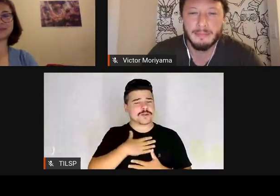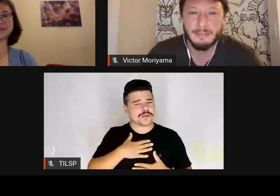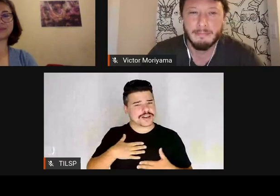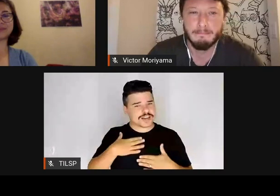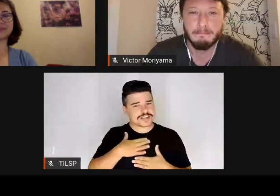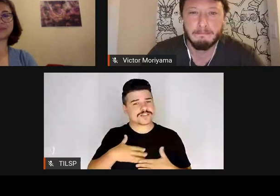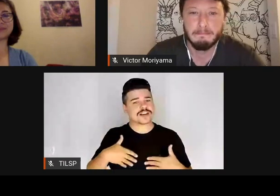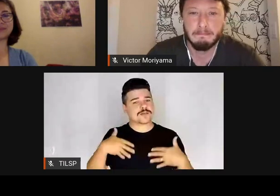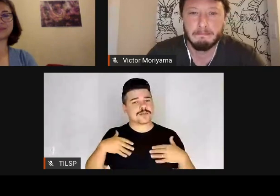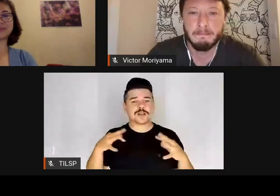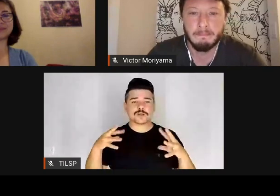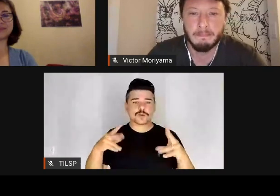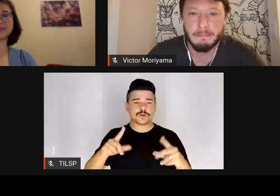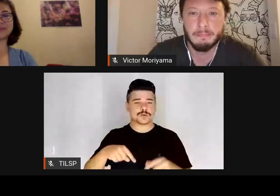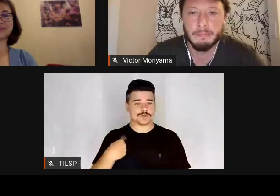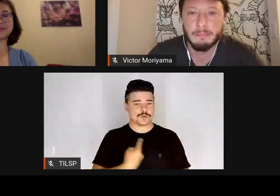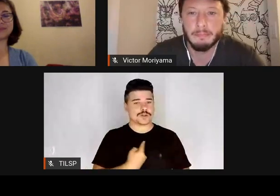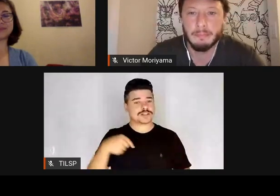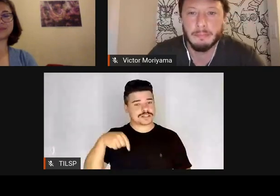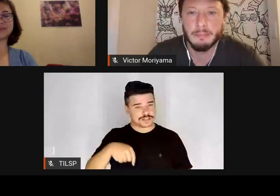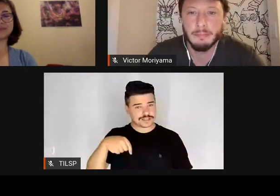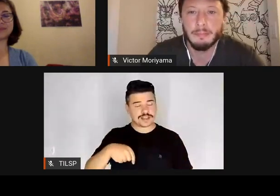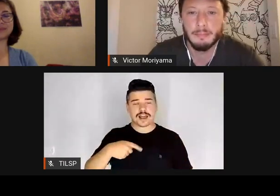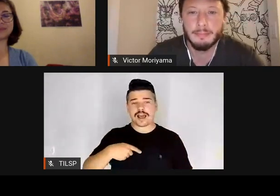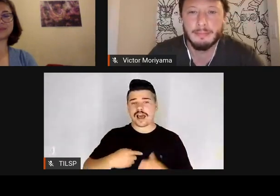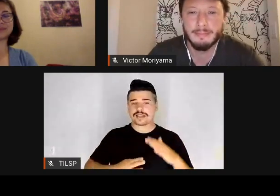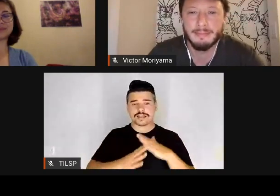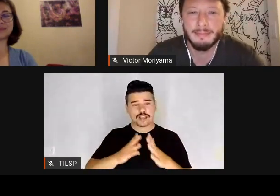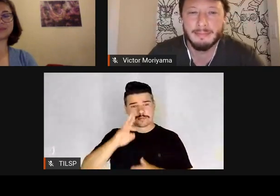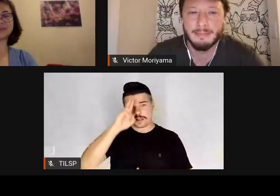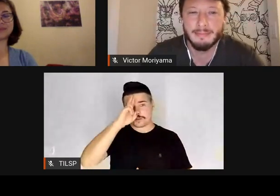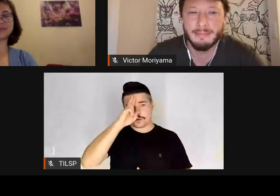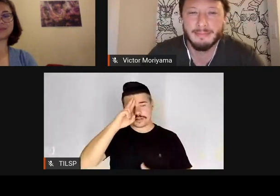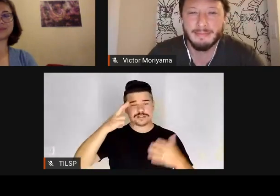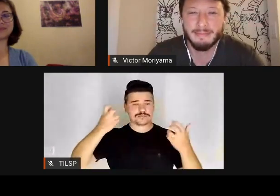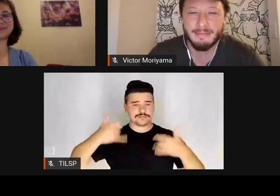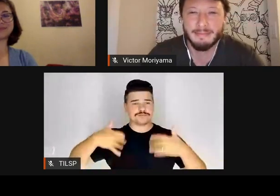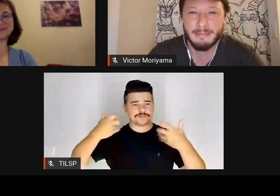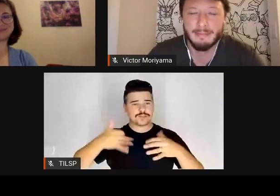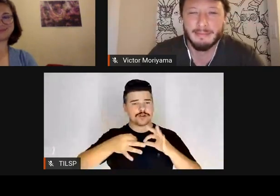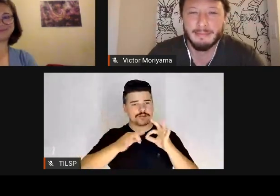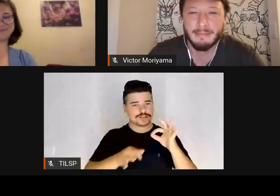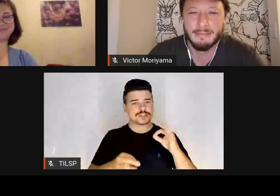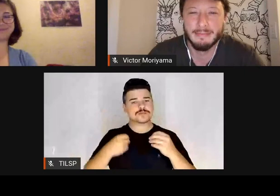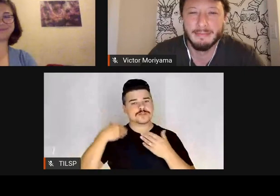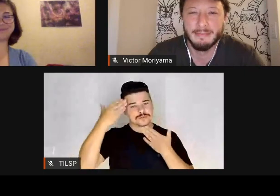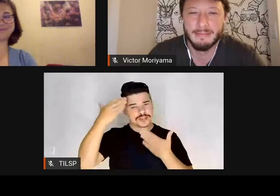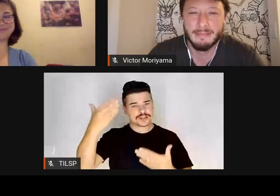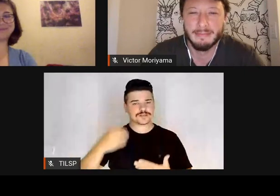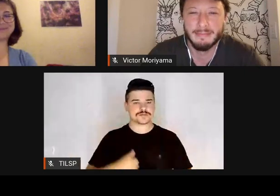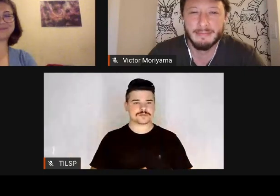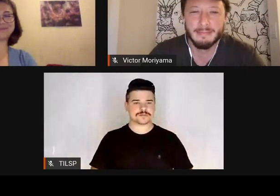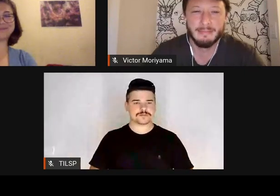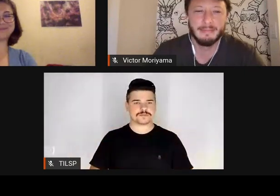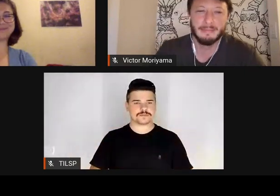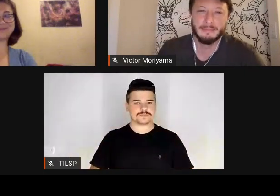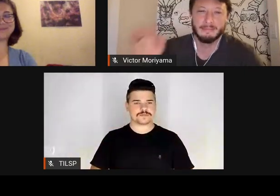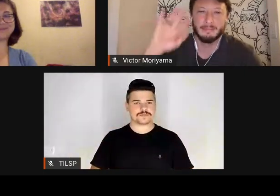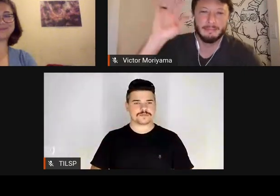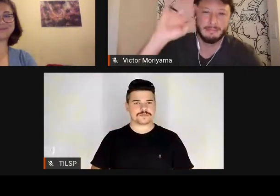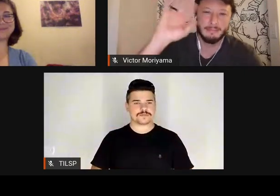todos aqui que ficaríamos aqui até a meia-noite de hoje falando desse trabalho. Muito obrigado. Muito bem.